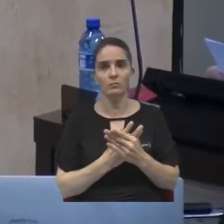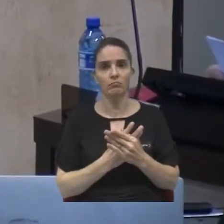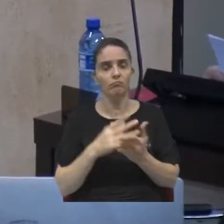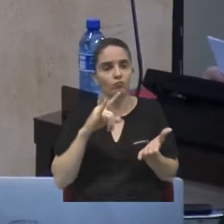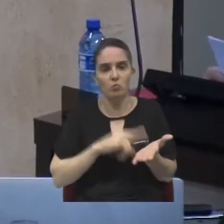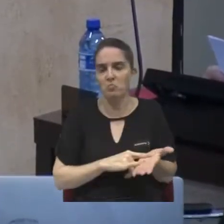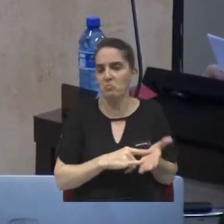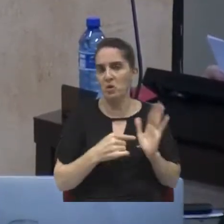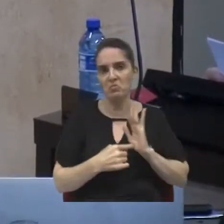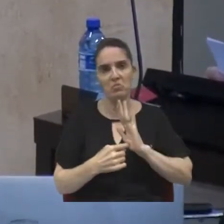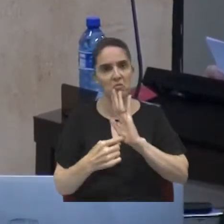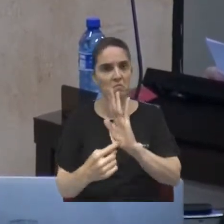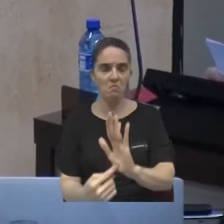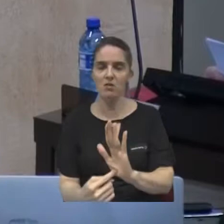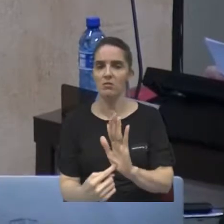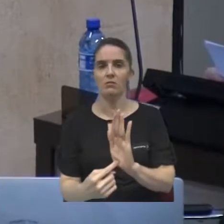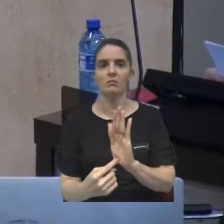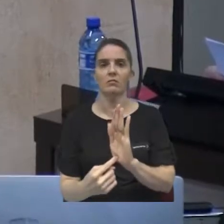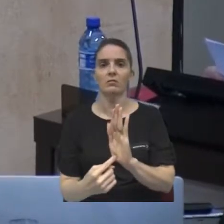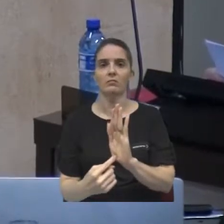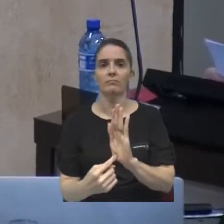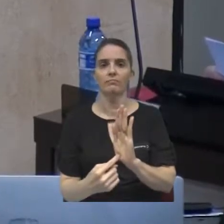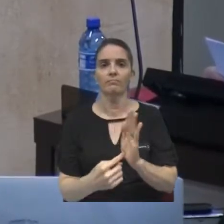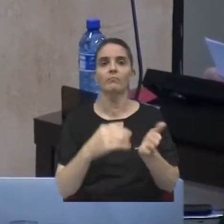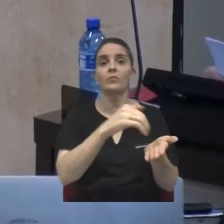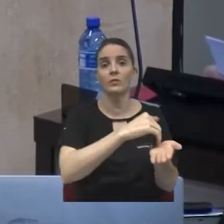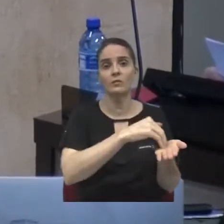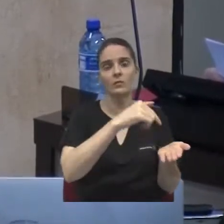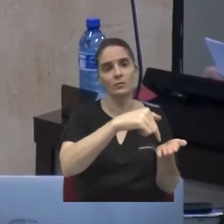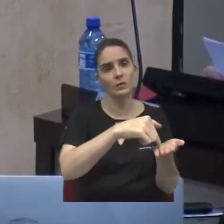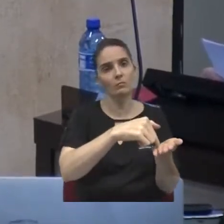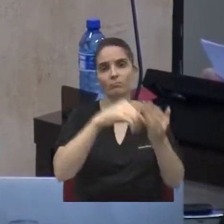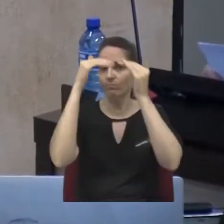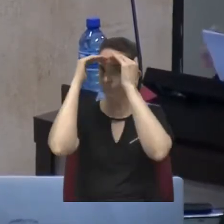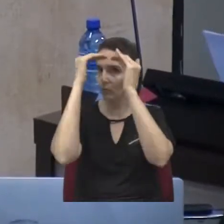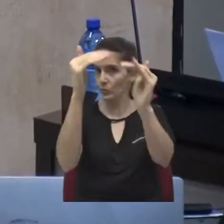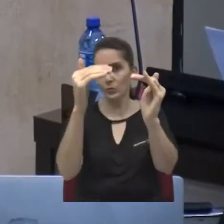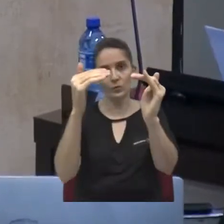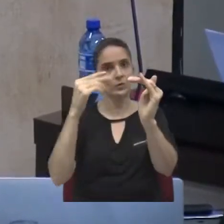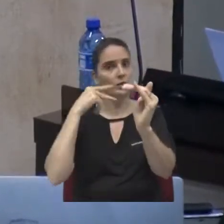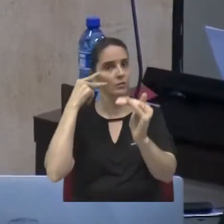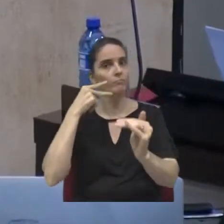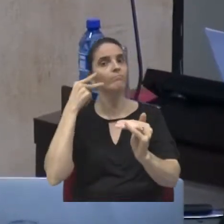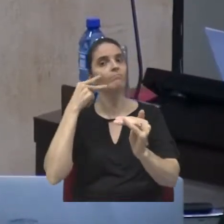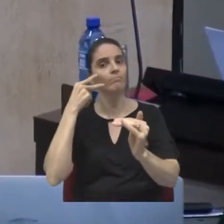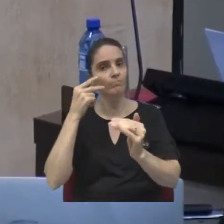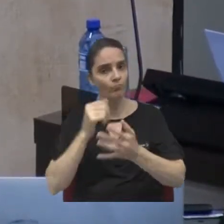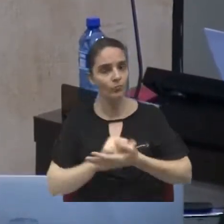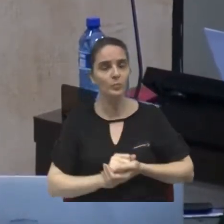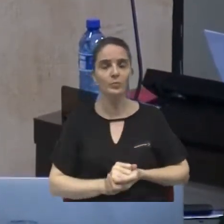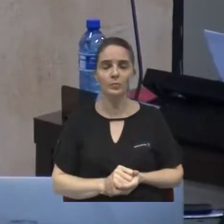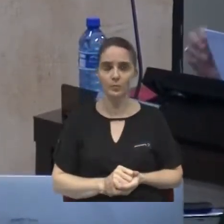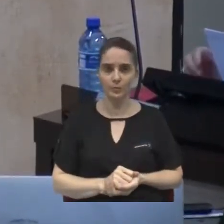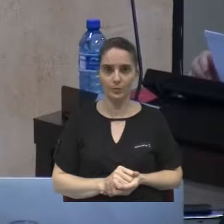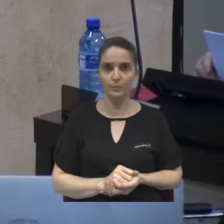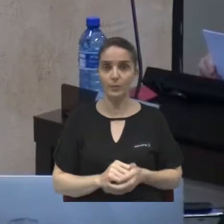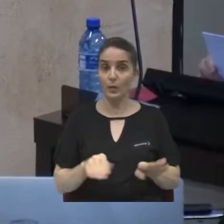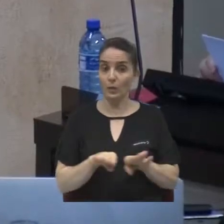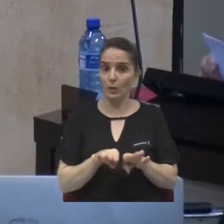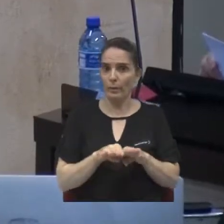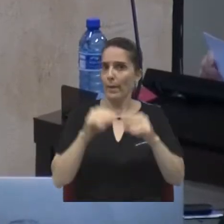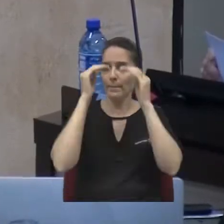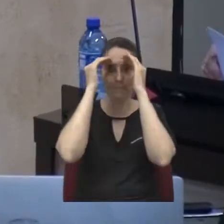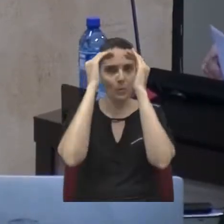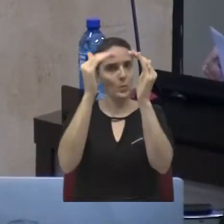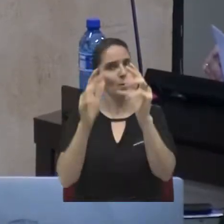documentos que foram solicitados, ele está desrespeitando o poder legislativo e está desrespeitando o cidadão.